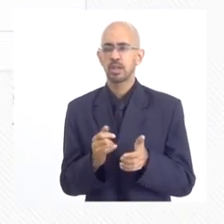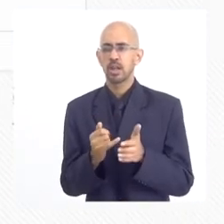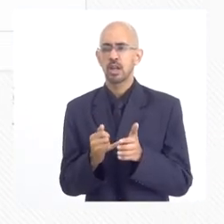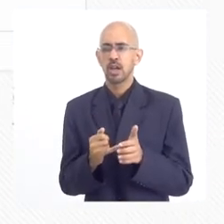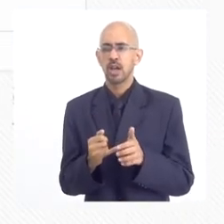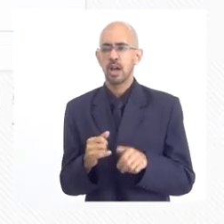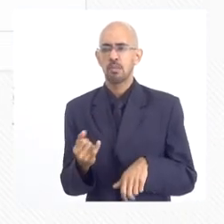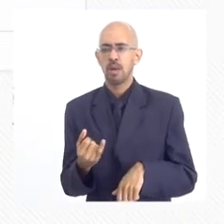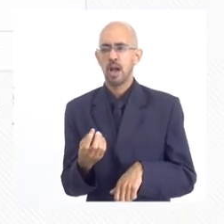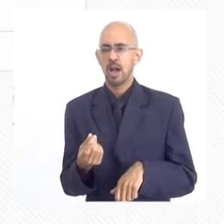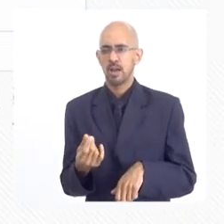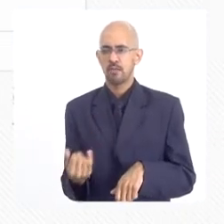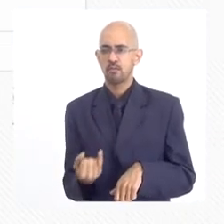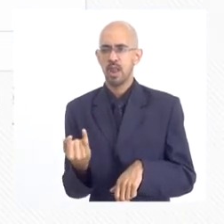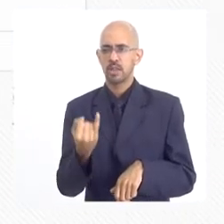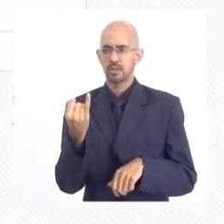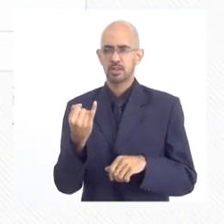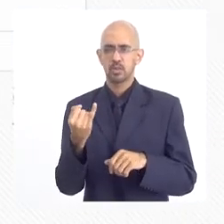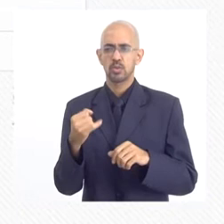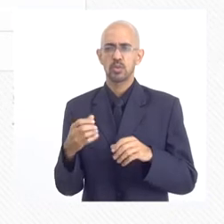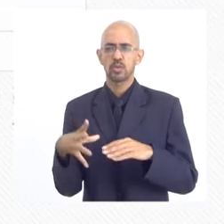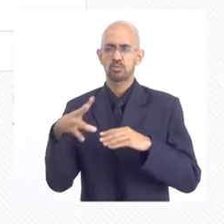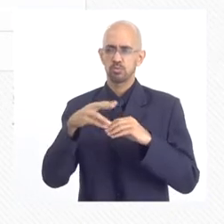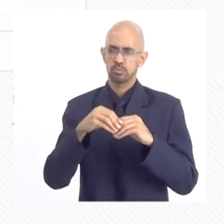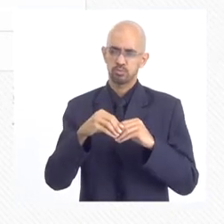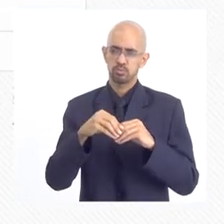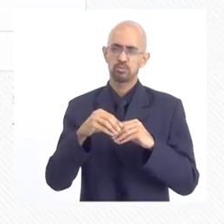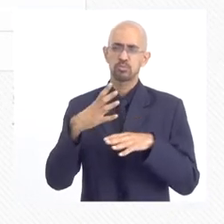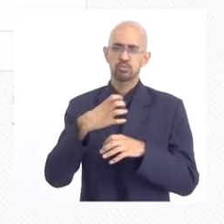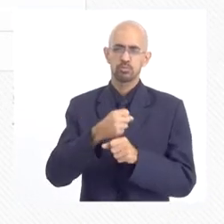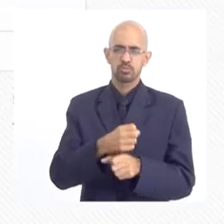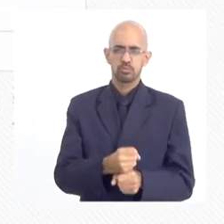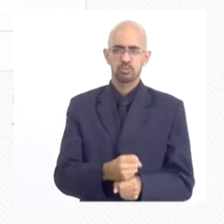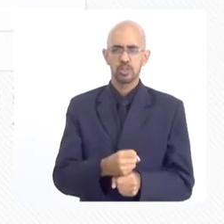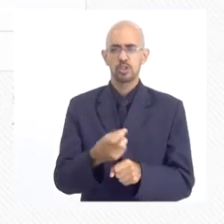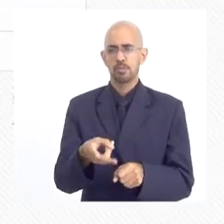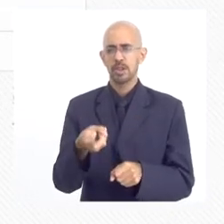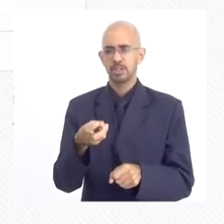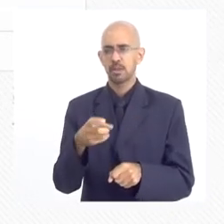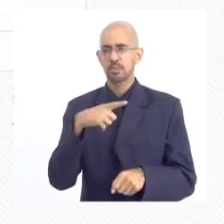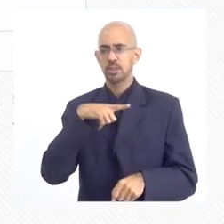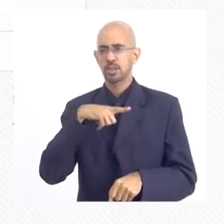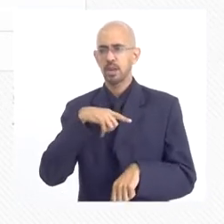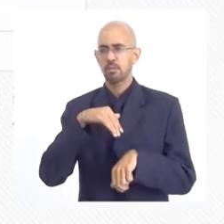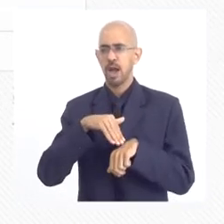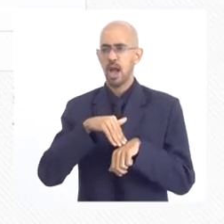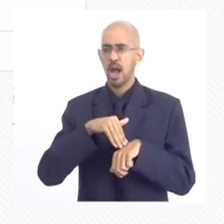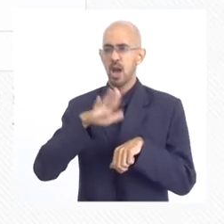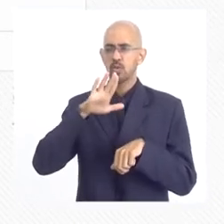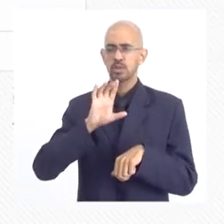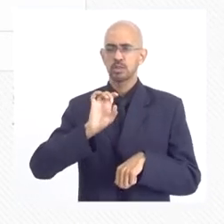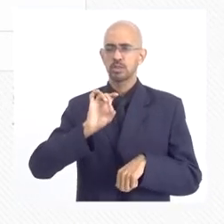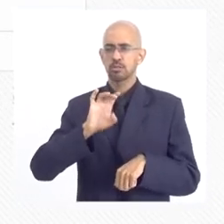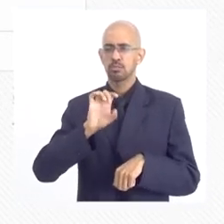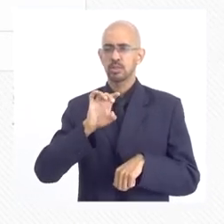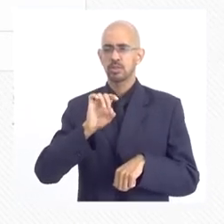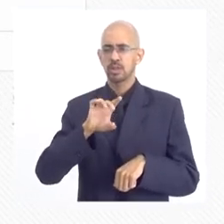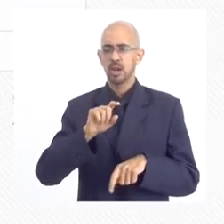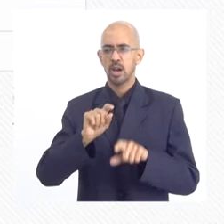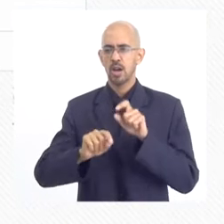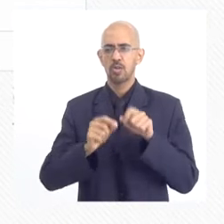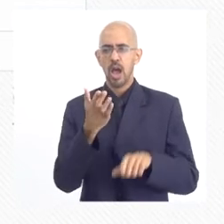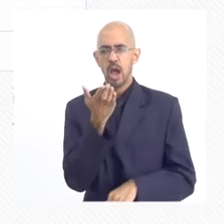componentes, né? Como a gente percebe, tem uma alta especialmente no,